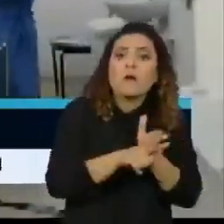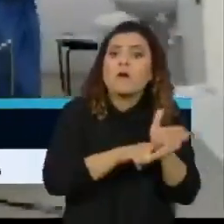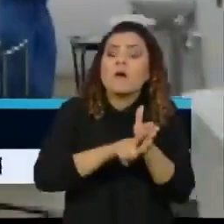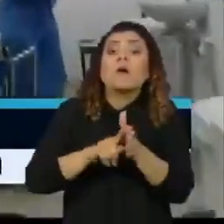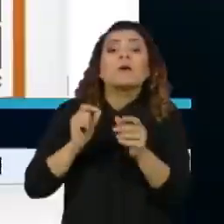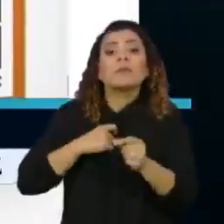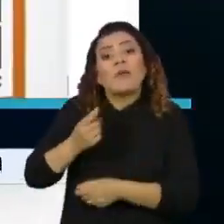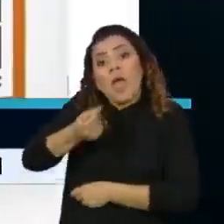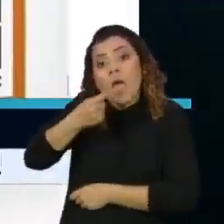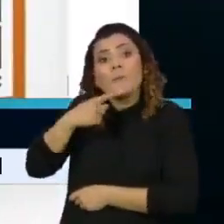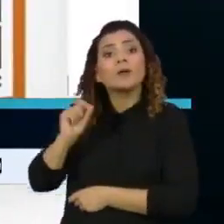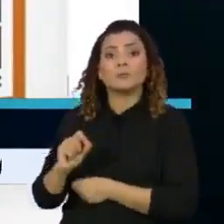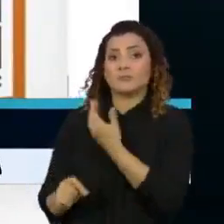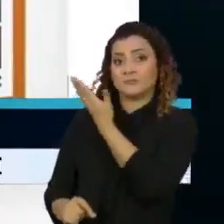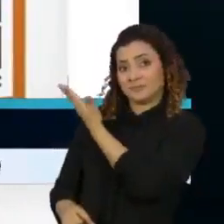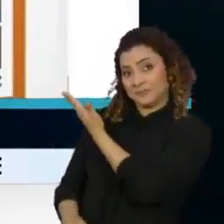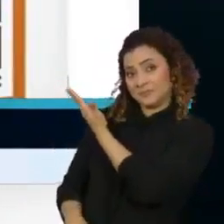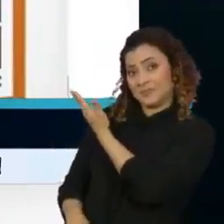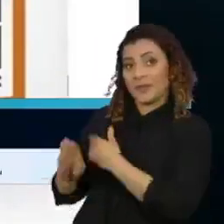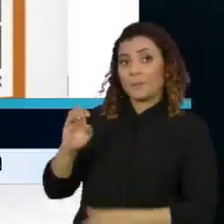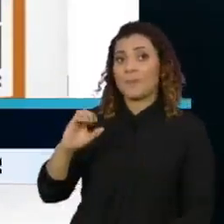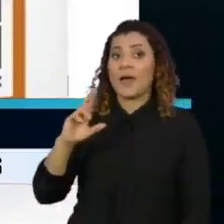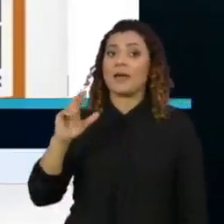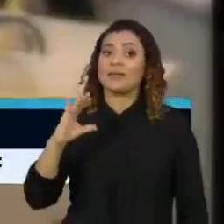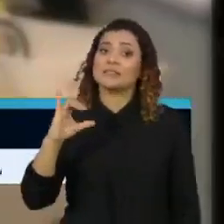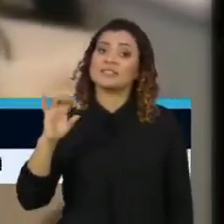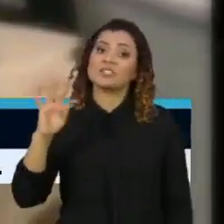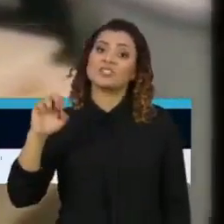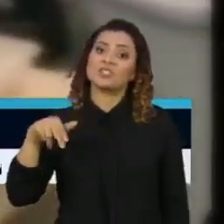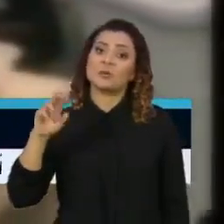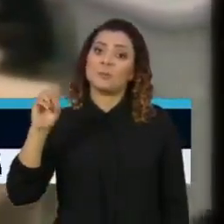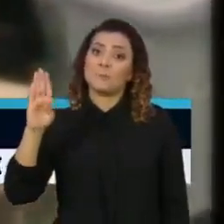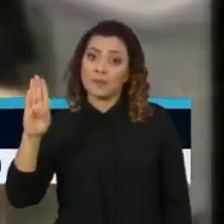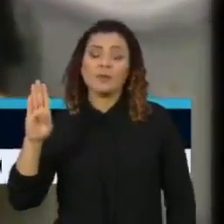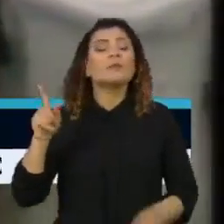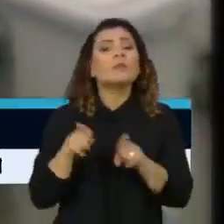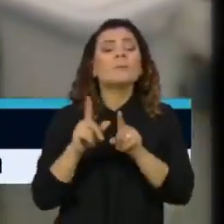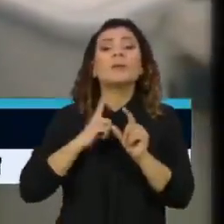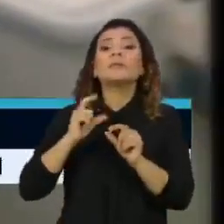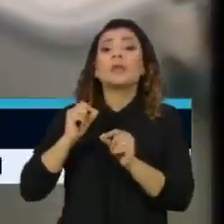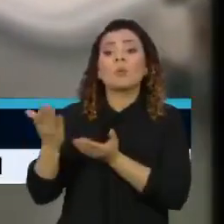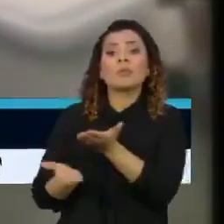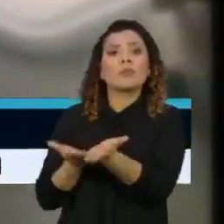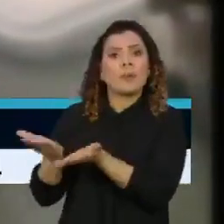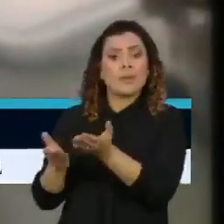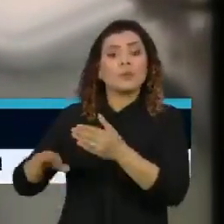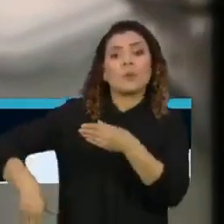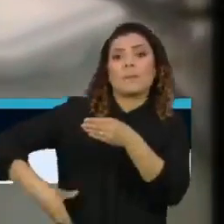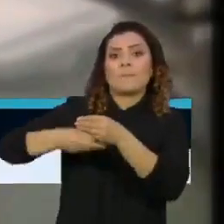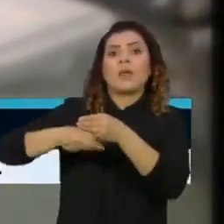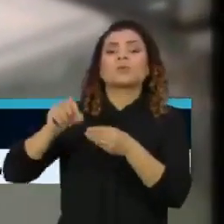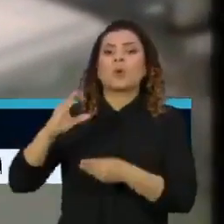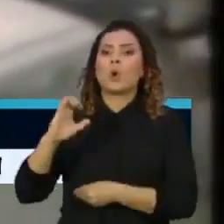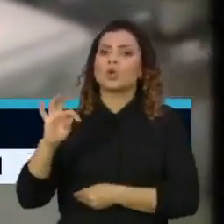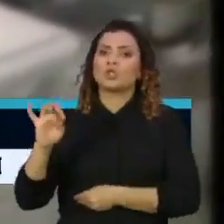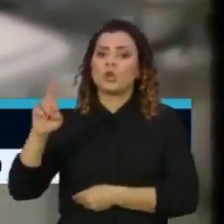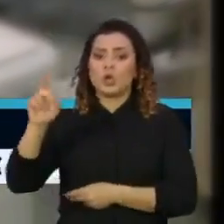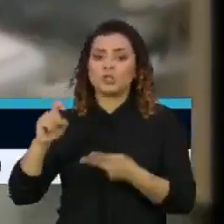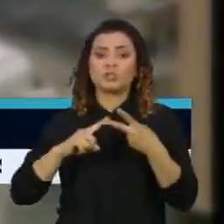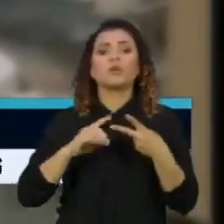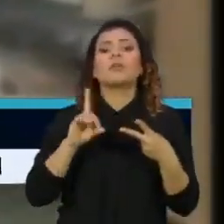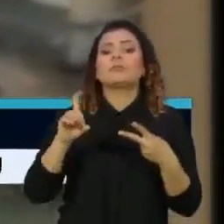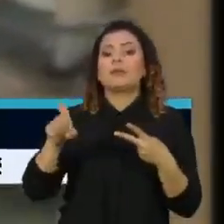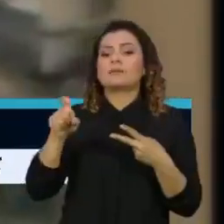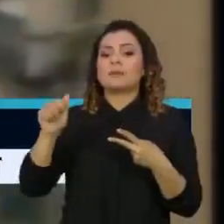administraram o medicamento chamado variscite liebe em alguns pacientes juntamente com o tratamento suporte padrão como corticoides